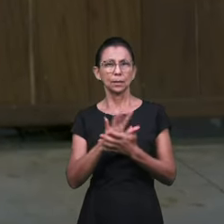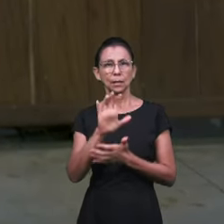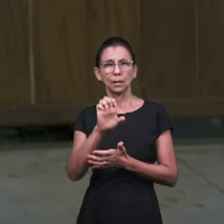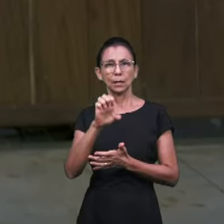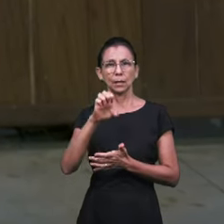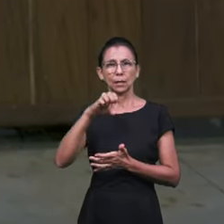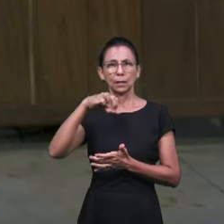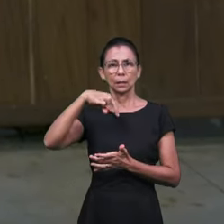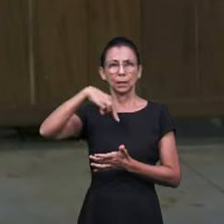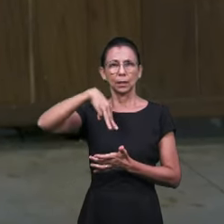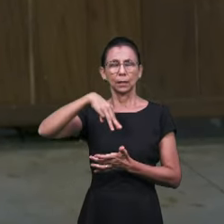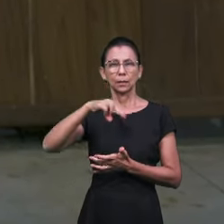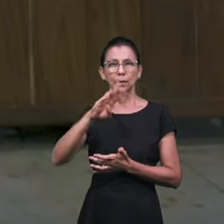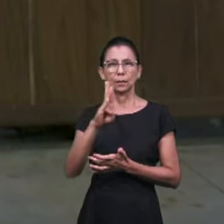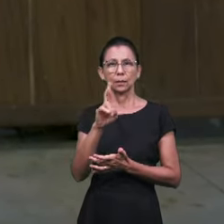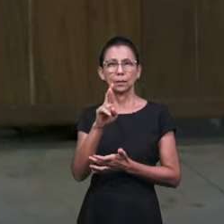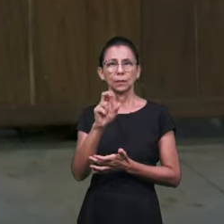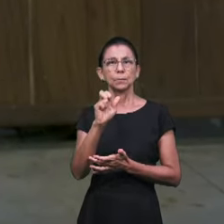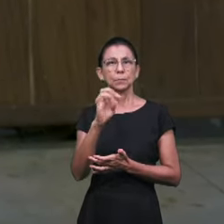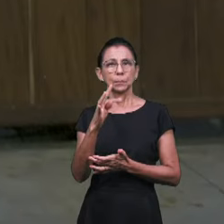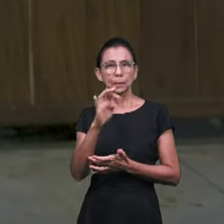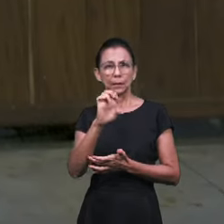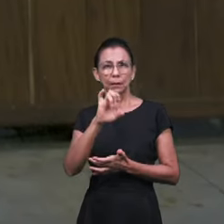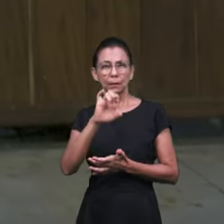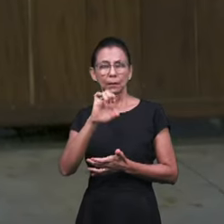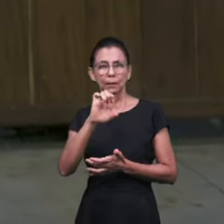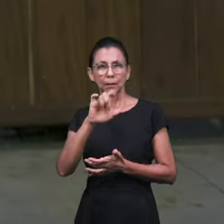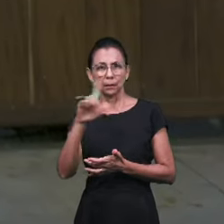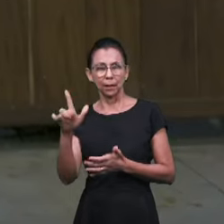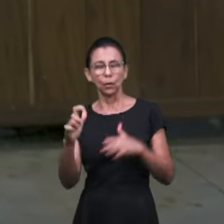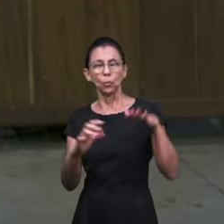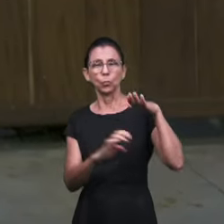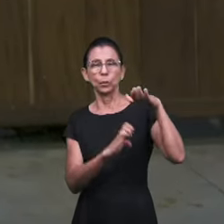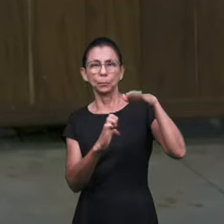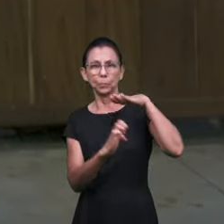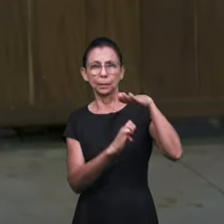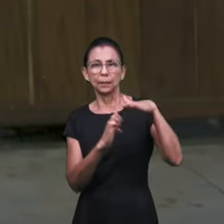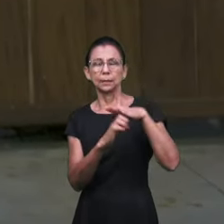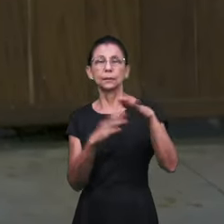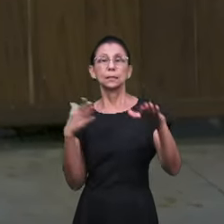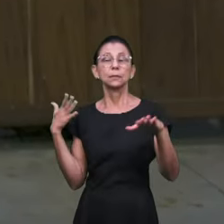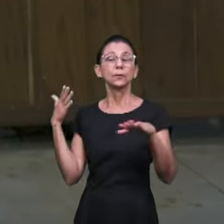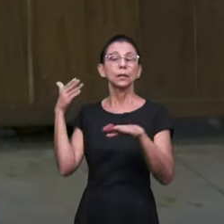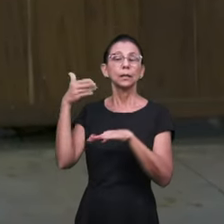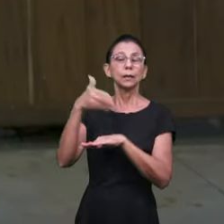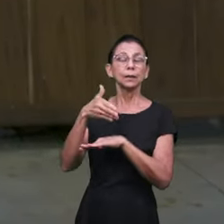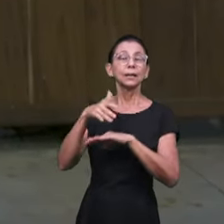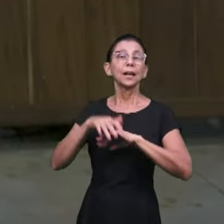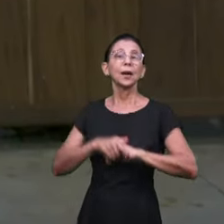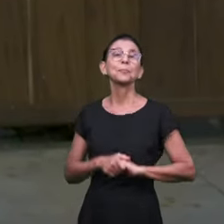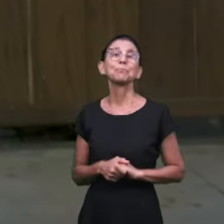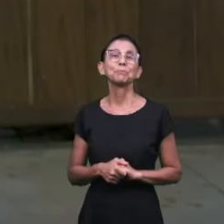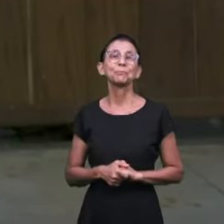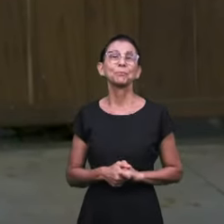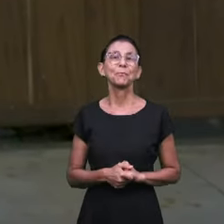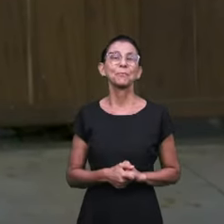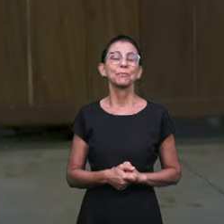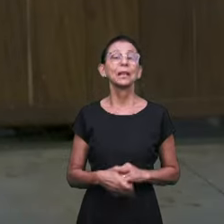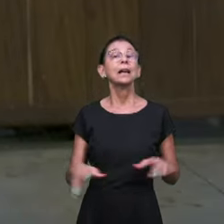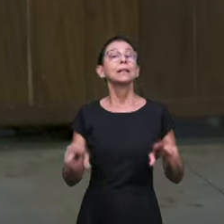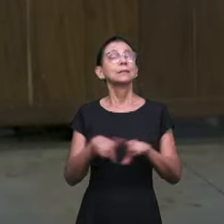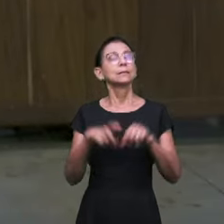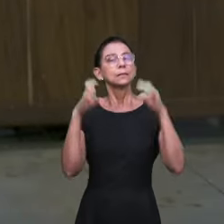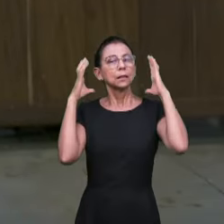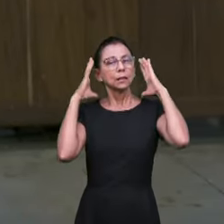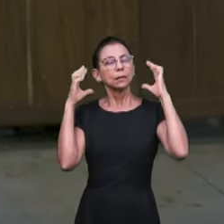ali em TV aberta via satélite, você vai poder nos acessar no canal 126 e além da Rádio TV Web Manaim, que